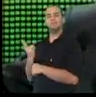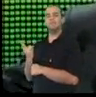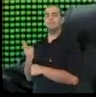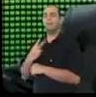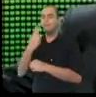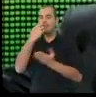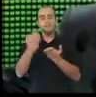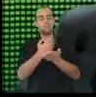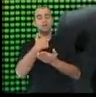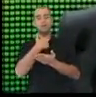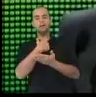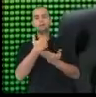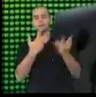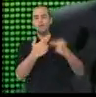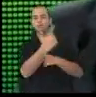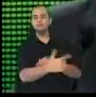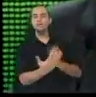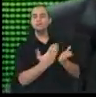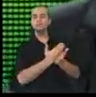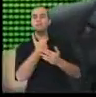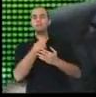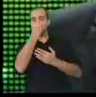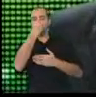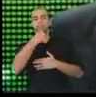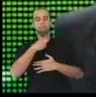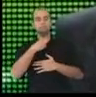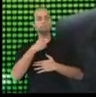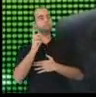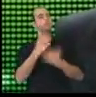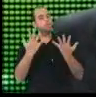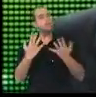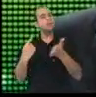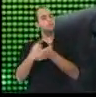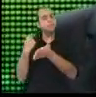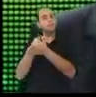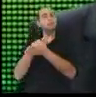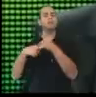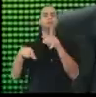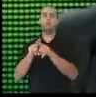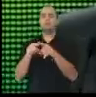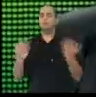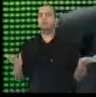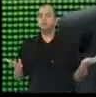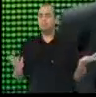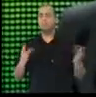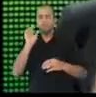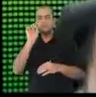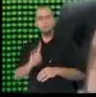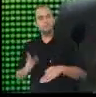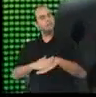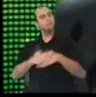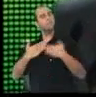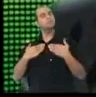que nem os outros, entendeu? Eu quero ser perguntando aqui, uai, direito meu.